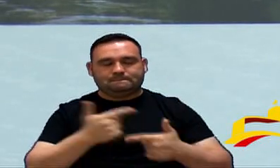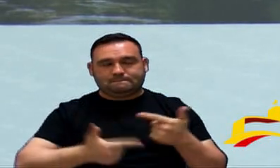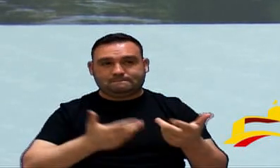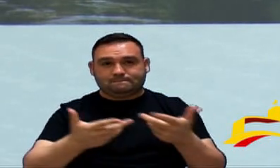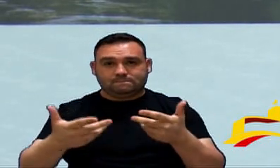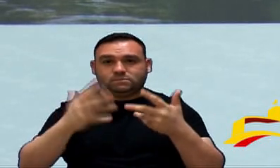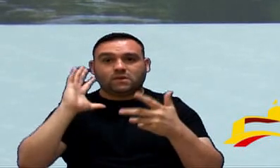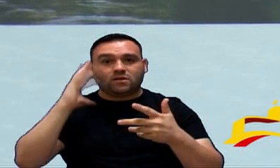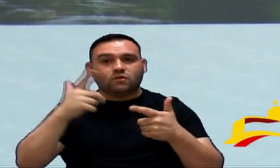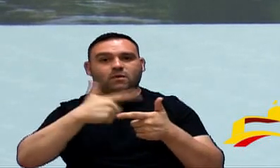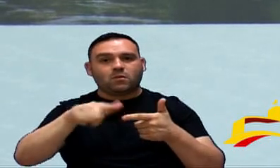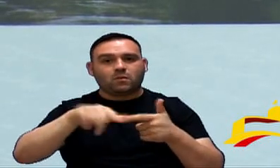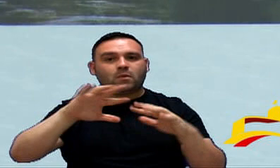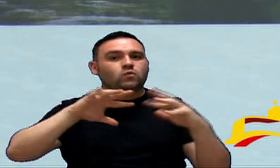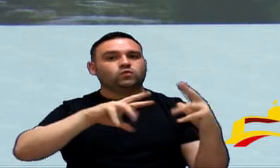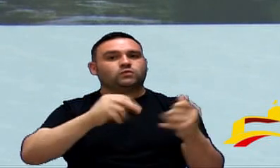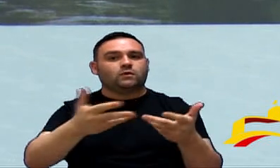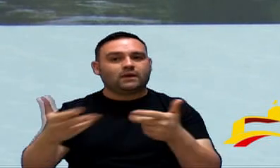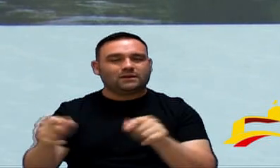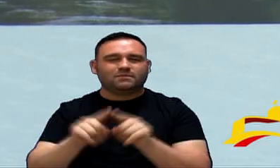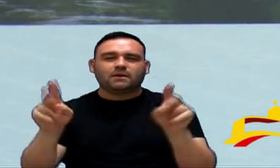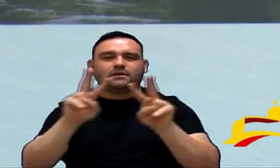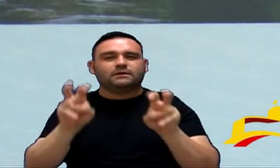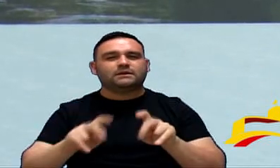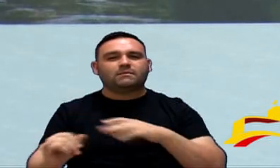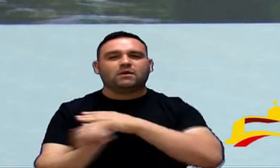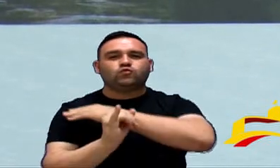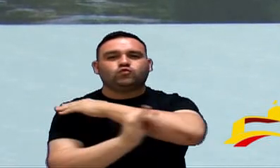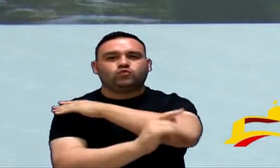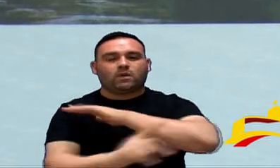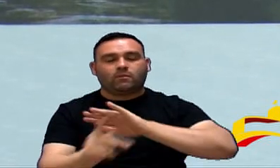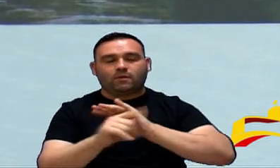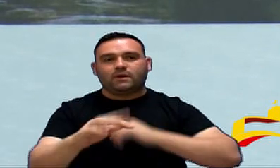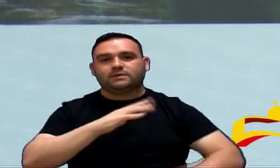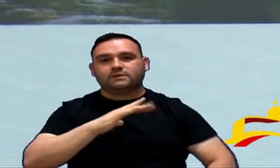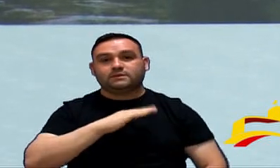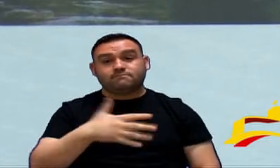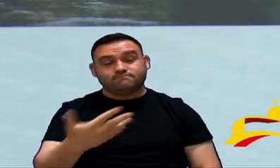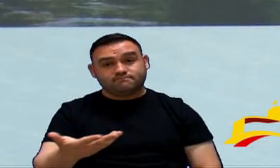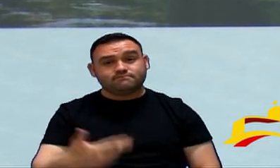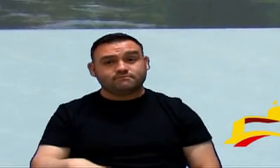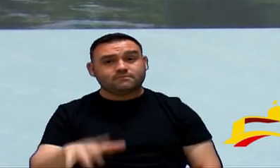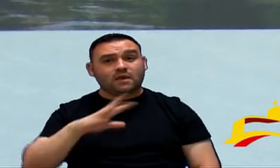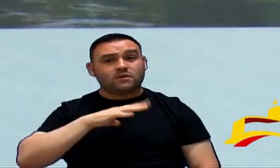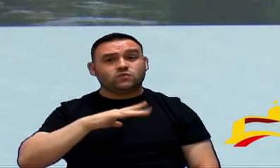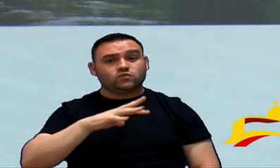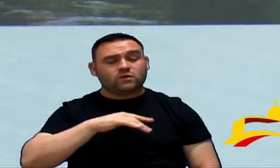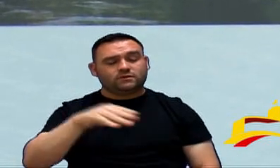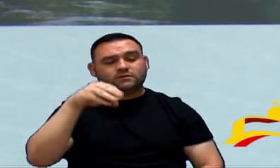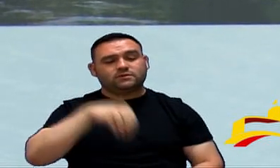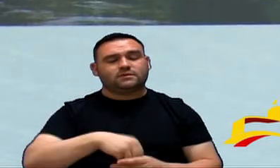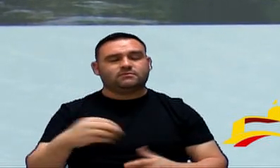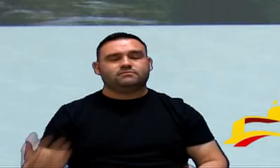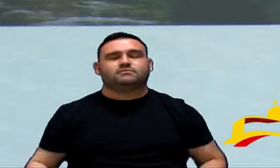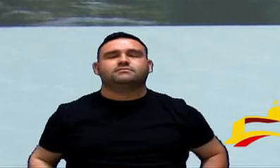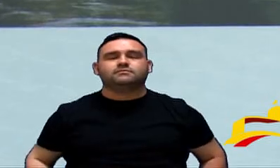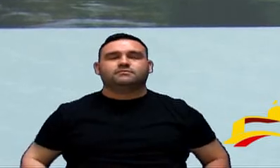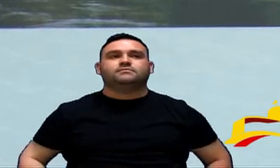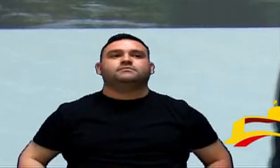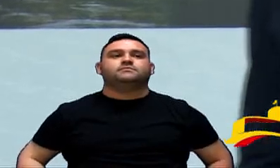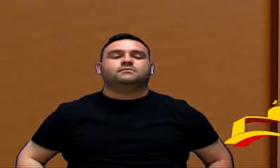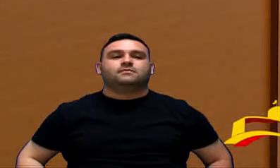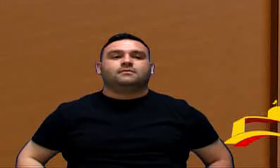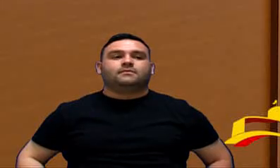e resolver essas questões. Tá. Obrigado, vereador. São questões de infraestrutura da cidade, né? São questões de infraestrutura da cidade. Tá.